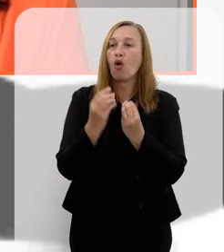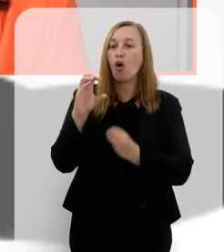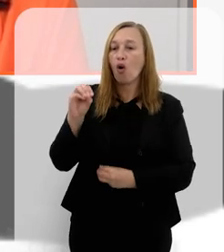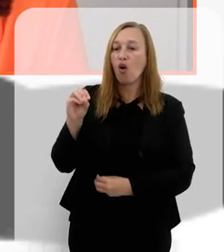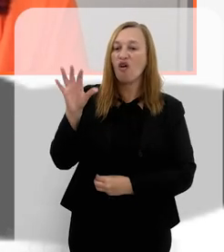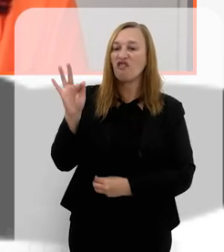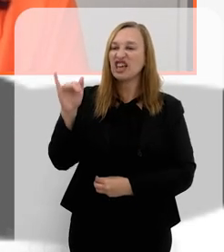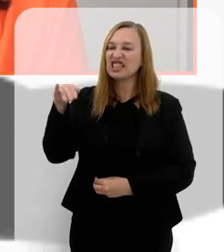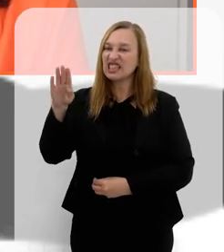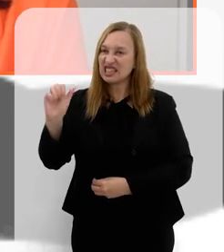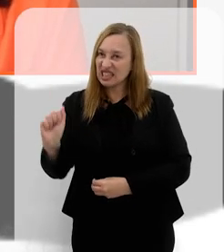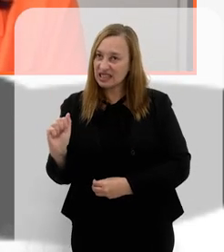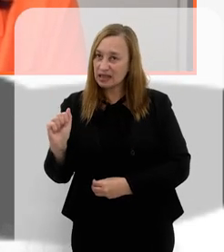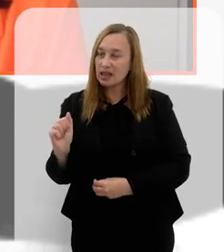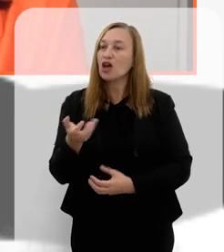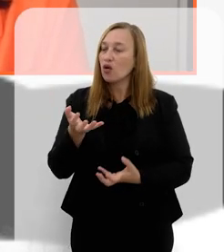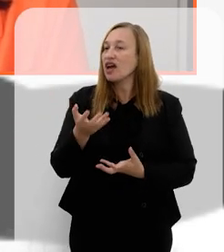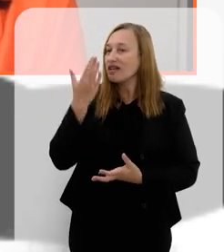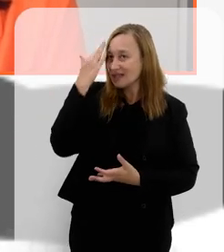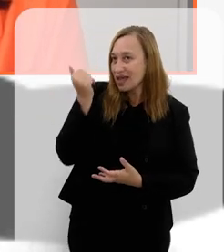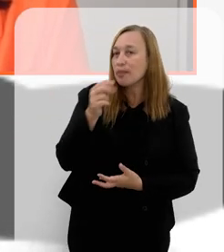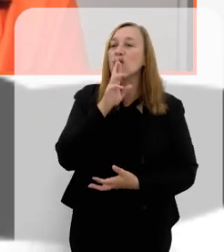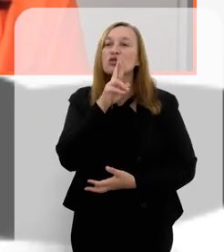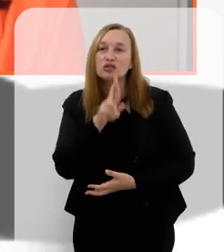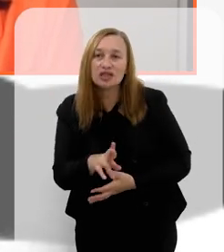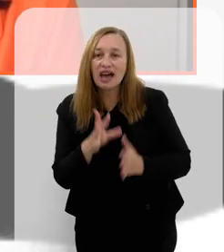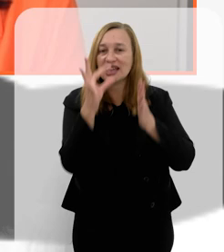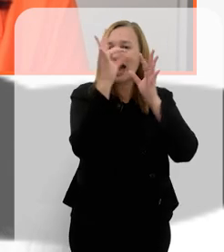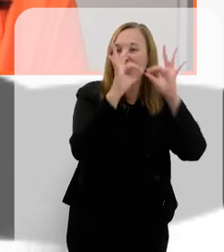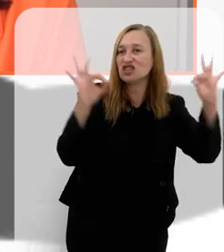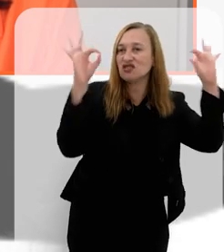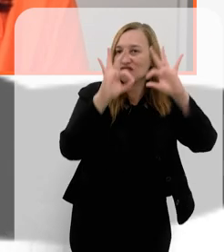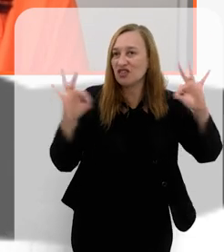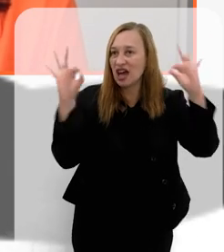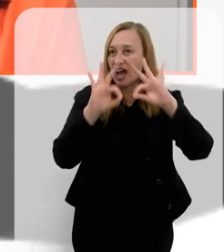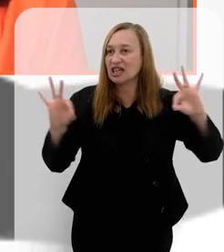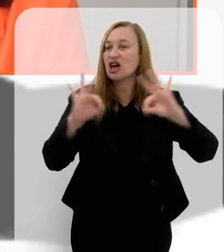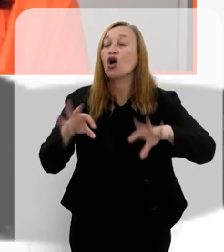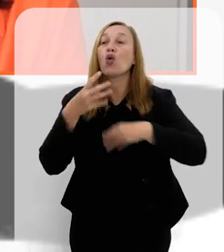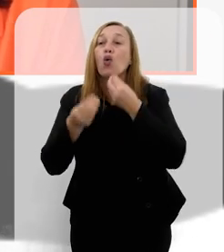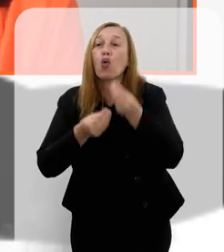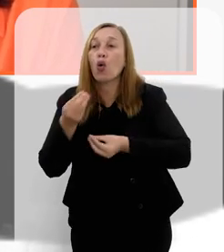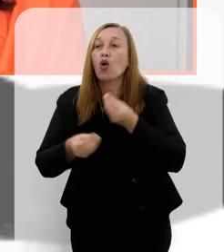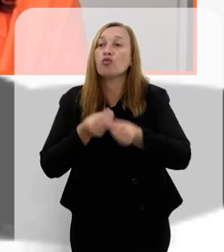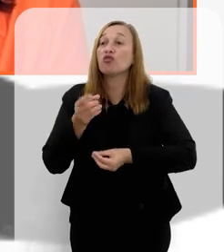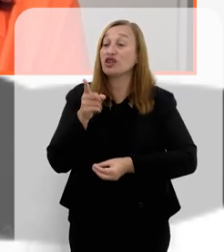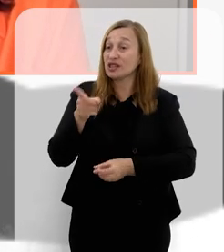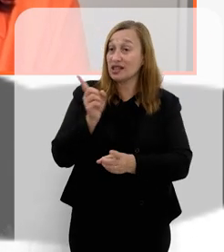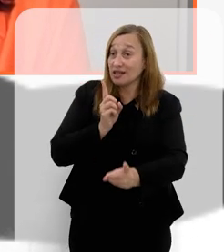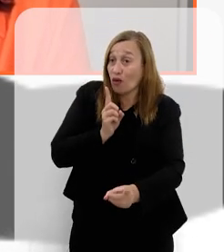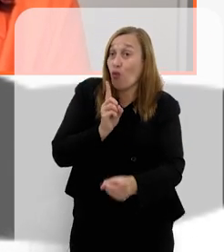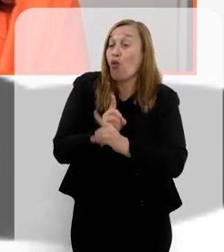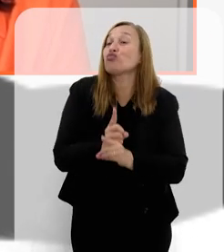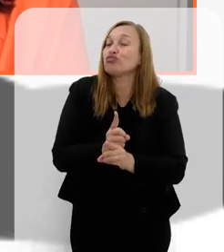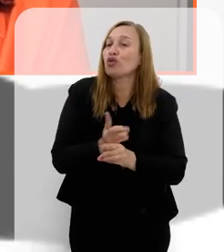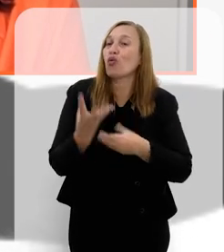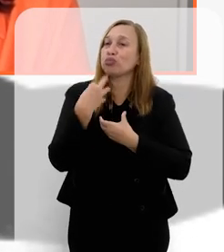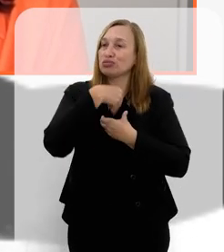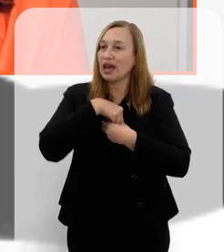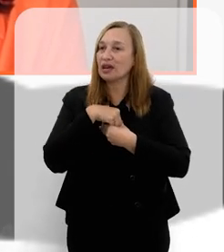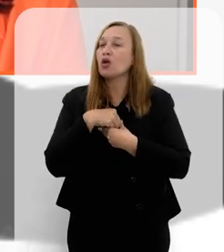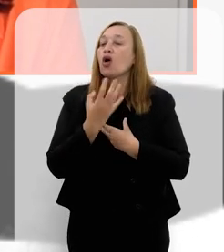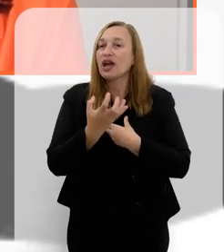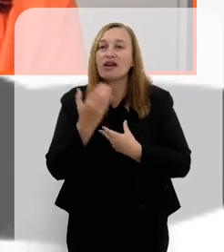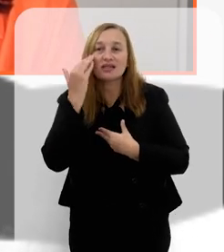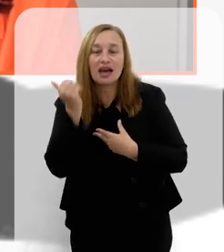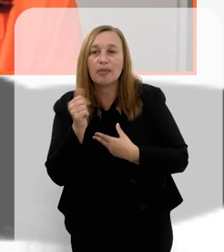chique, ateliê. Eu quero saber os resultados auferidos, as frases, como que você se beneficiou. Quero saber isso tudo. Quero saber